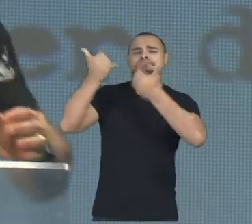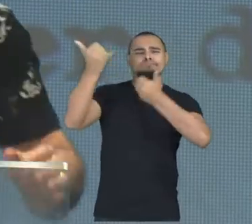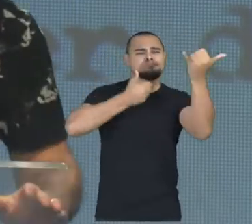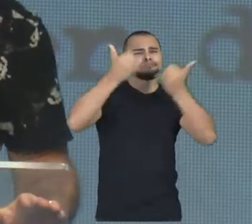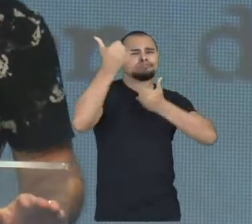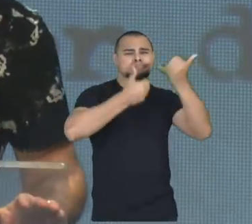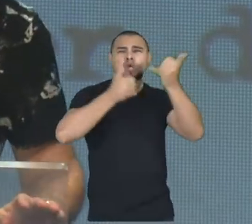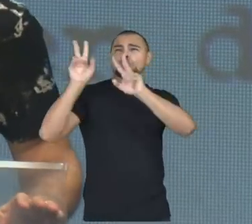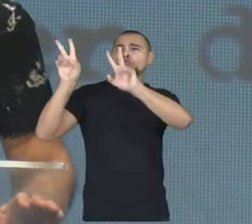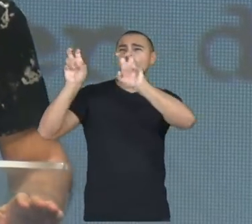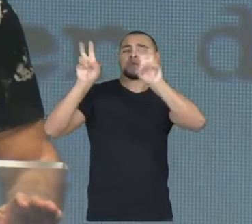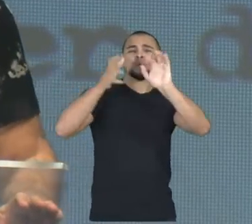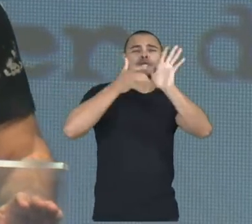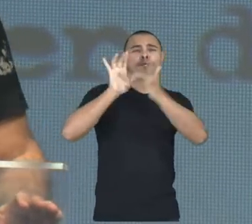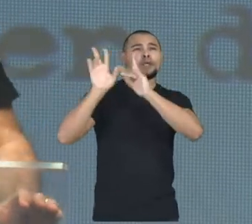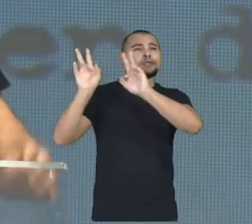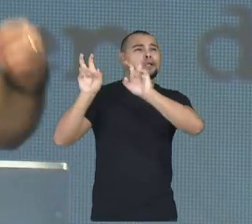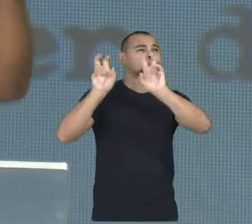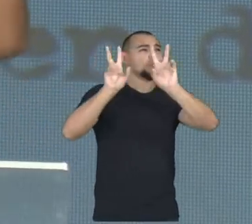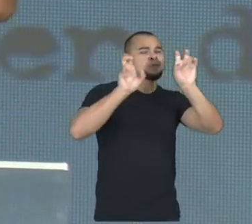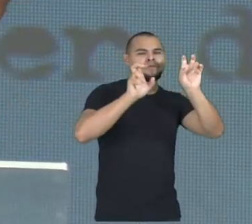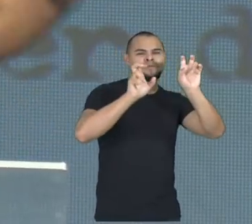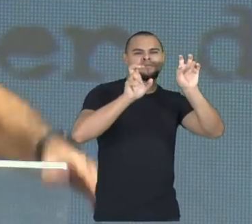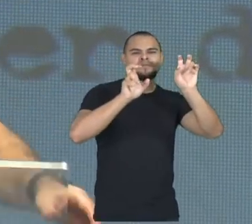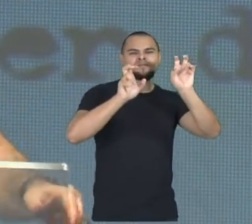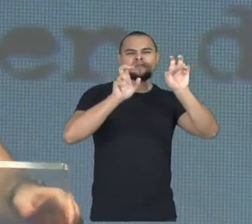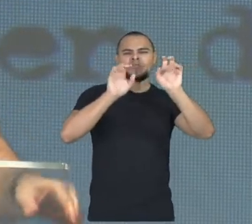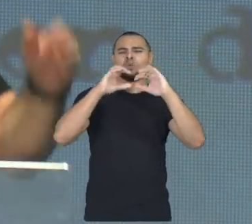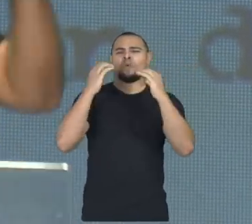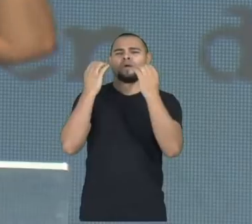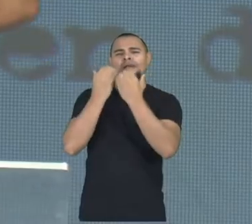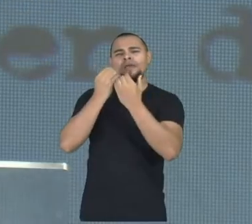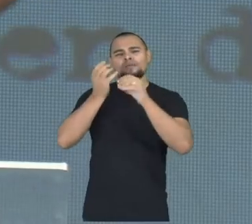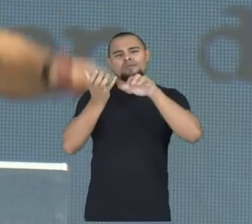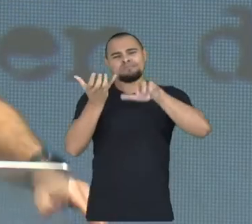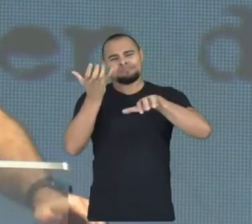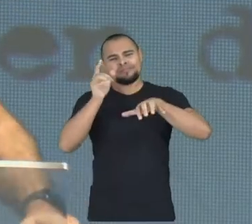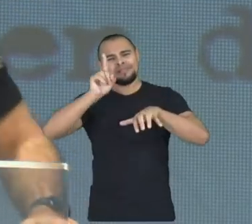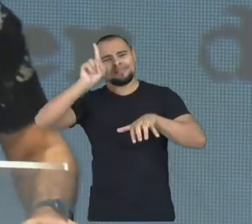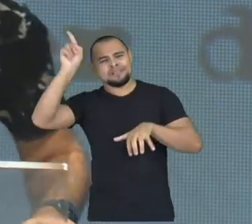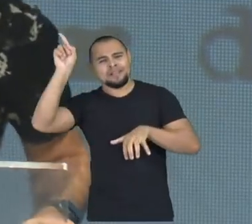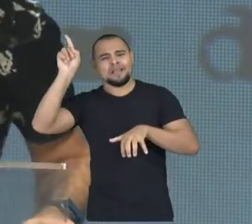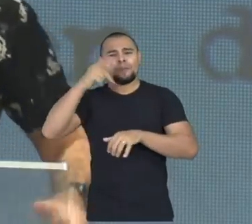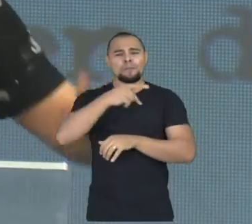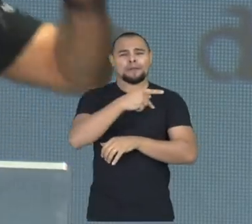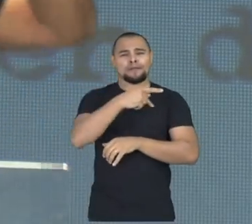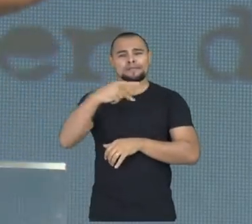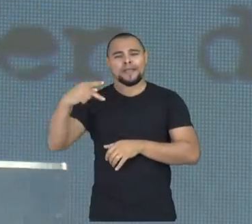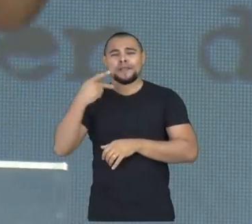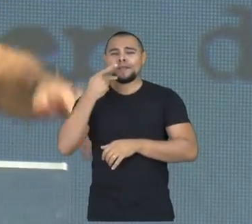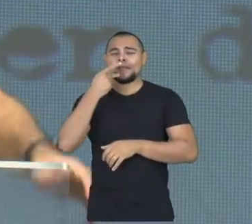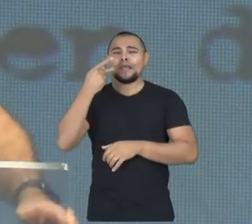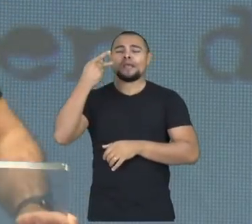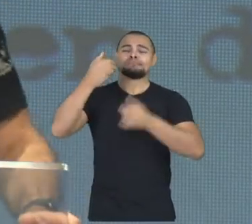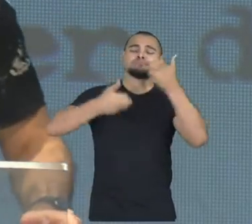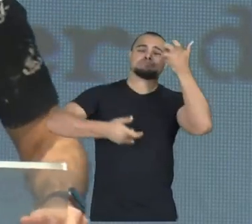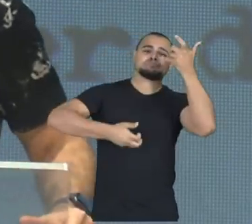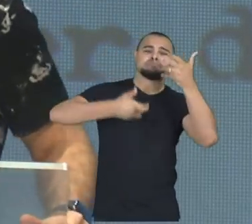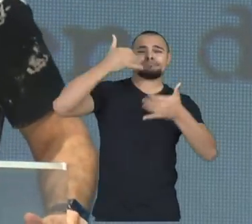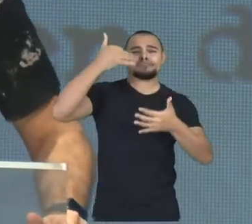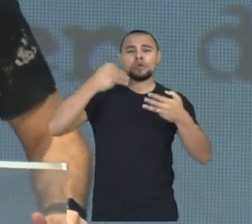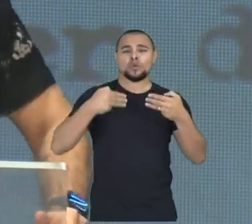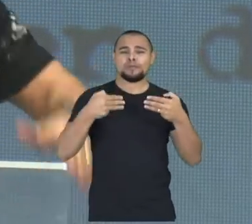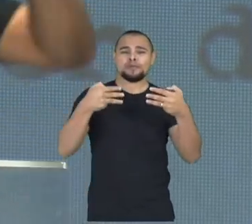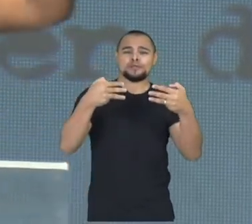fala sobre ele hoje. Ele é falado no Congresso Nacional, ele é falado na Presidência da República, ele é falado nos ministérios, ele é